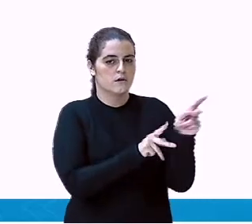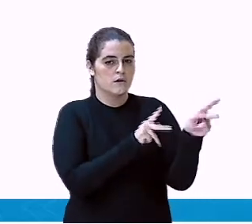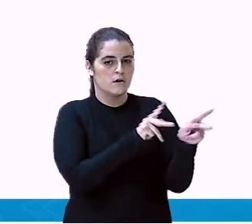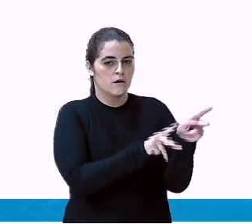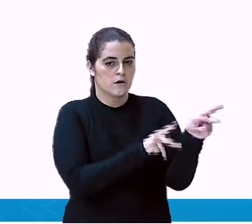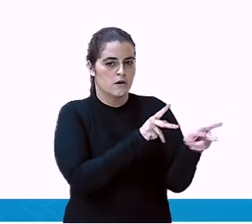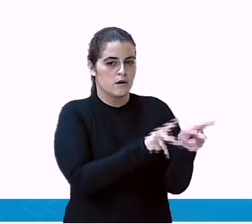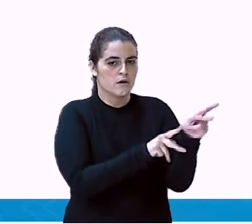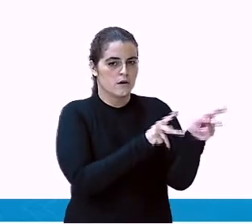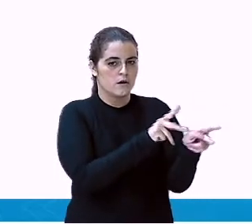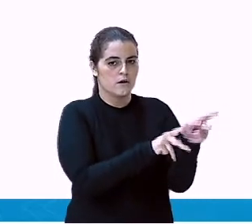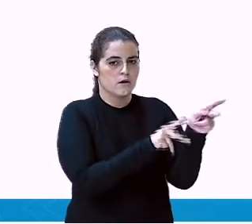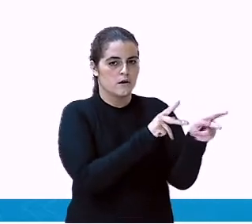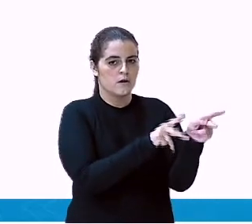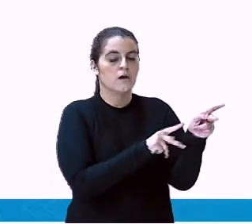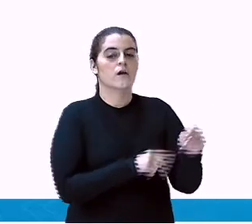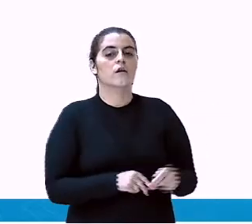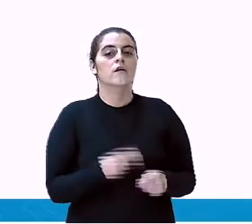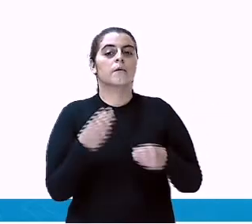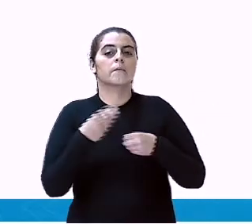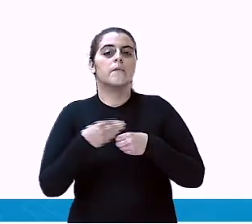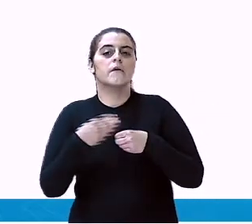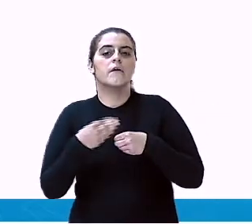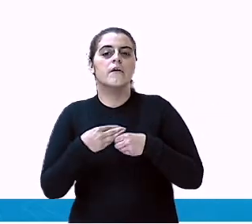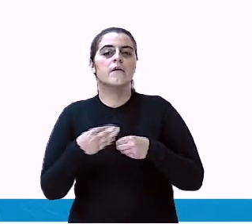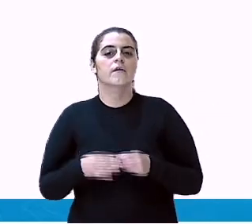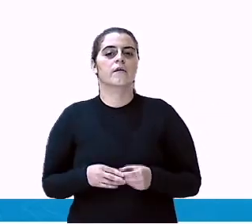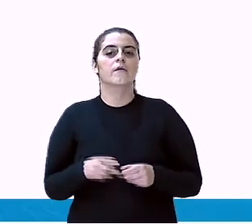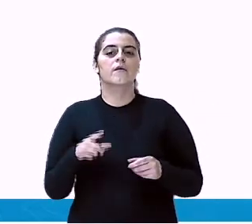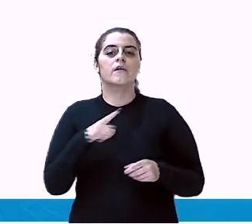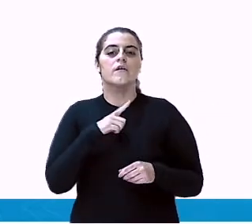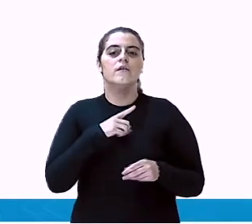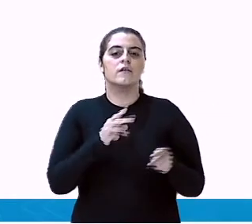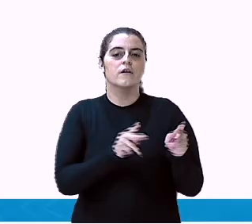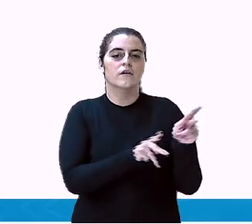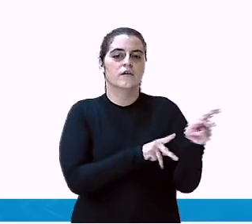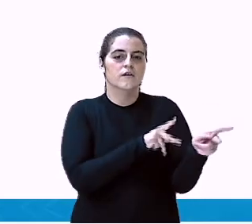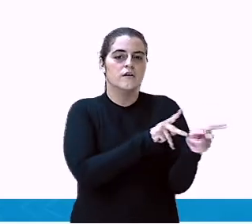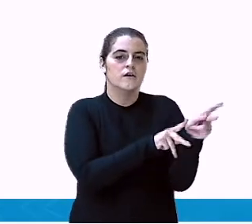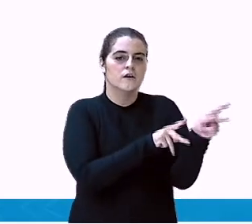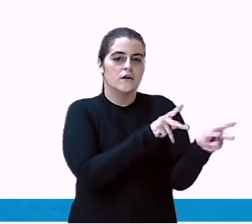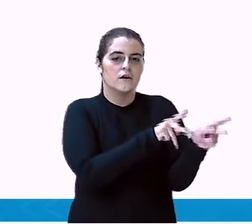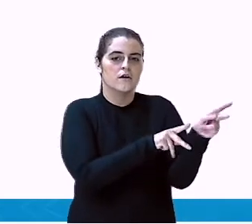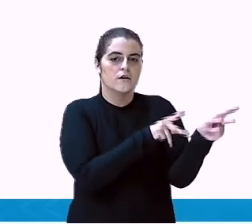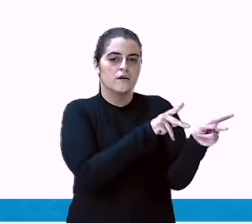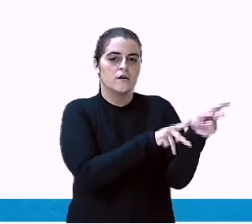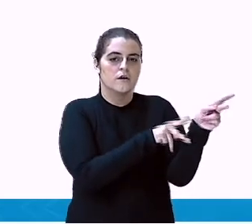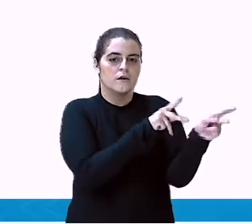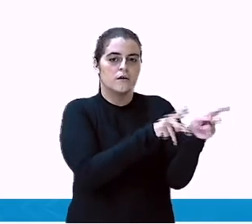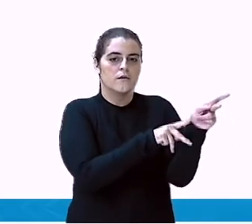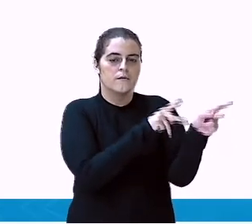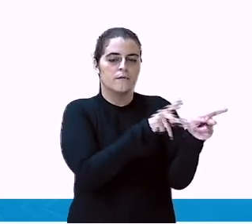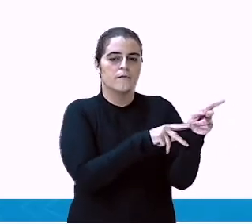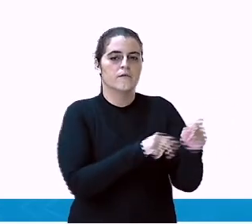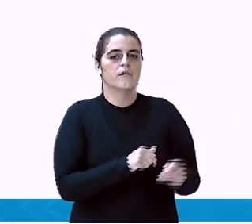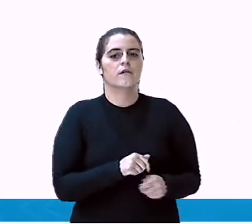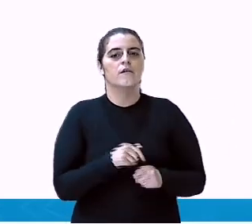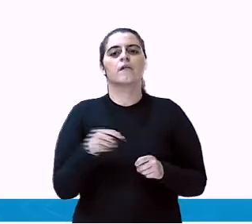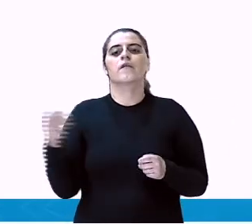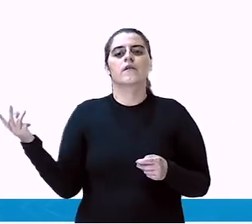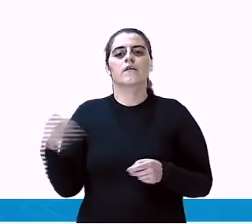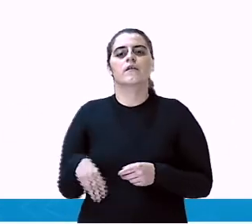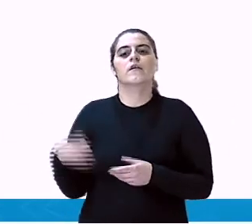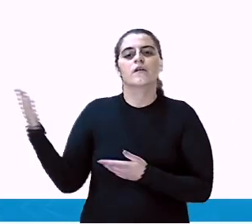trem. Quem aí mora no bairro que passa a estrada de trem ali, né? Que vai de Vitória a Minas Gerais, que leva o